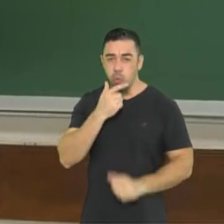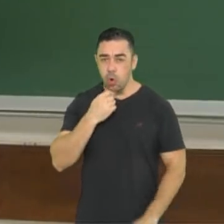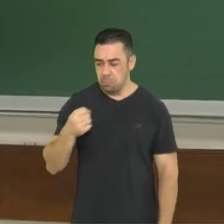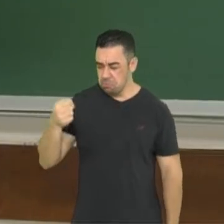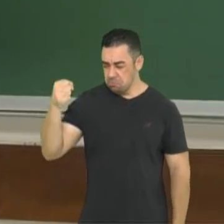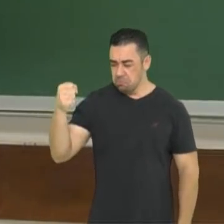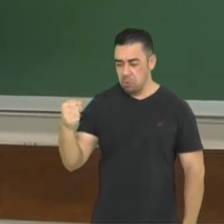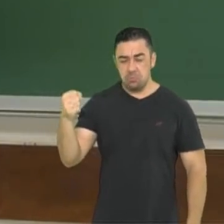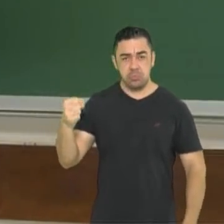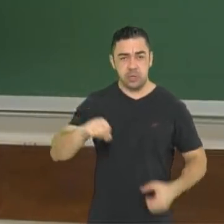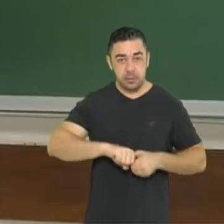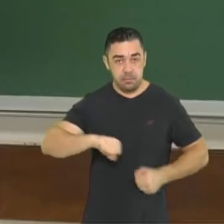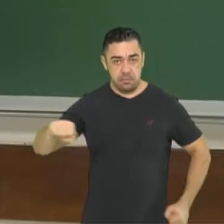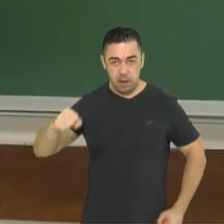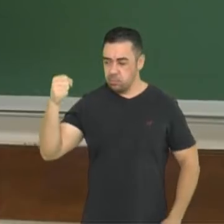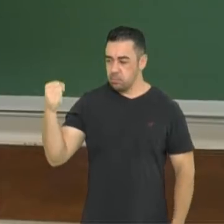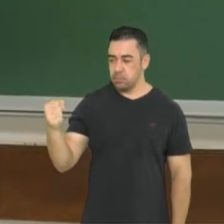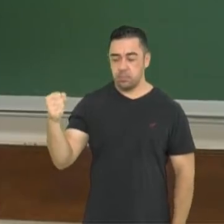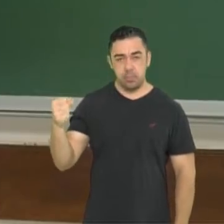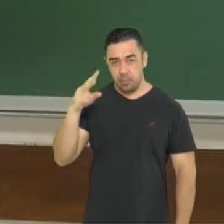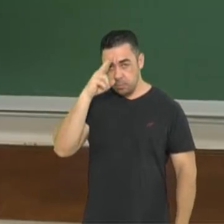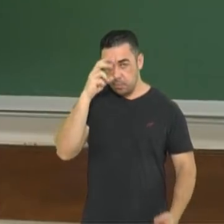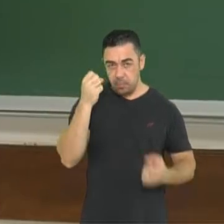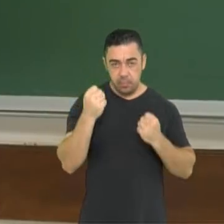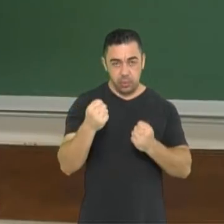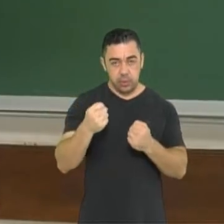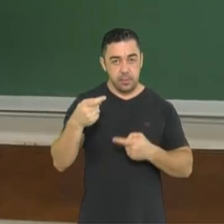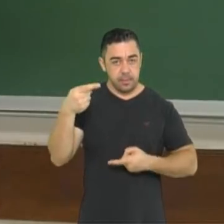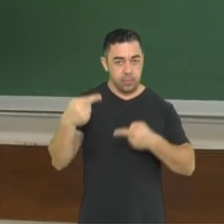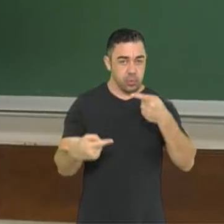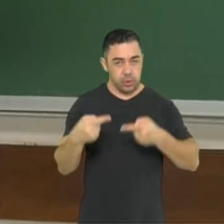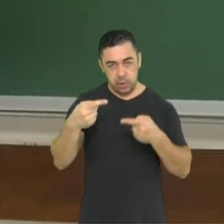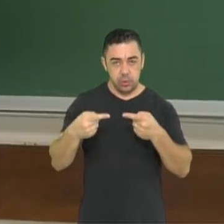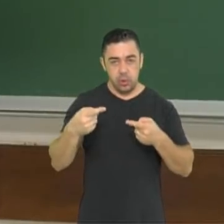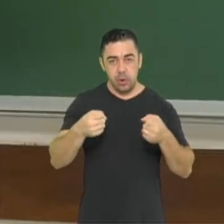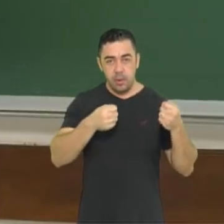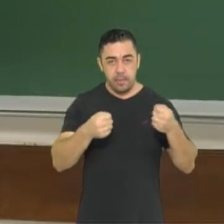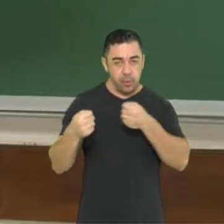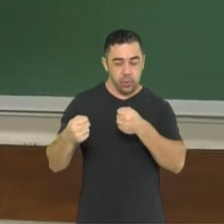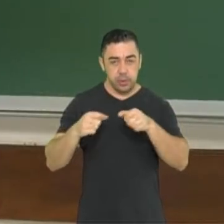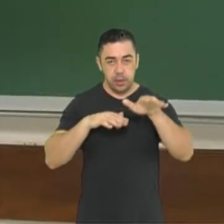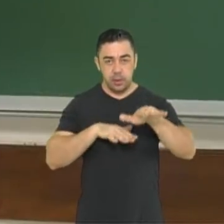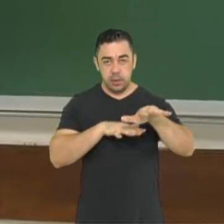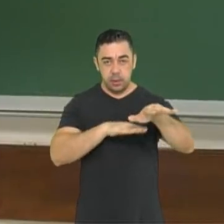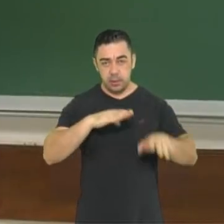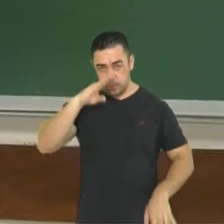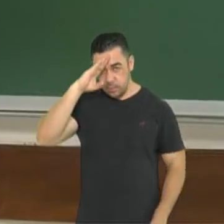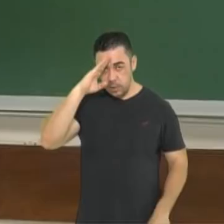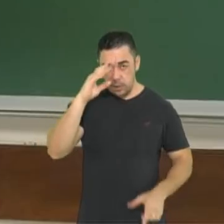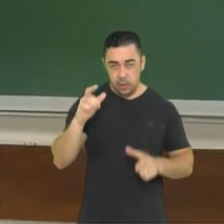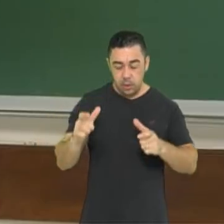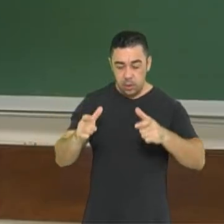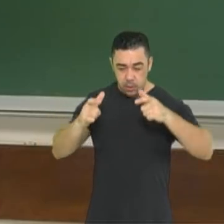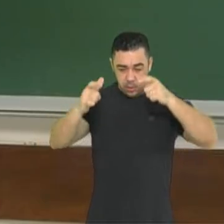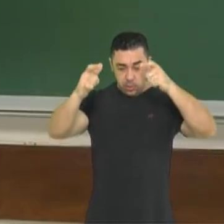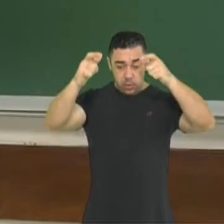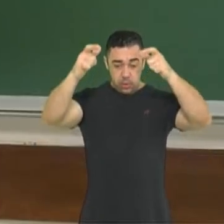chão, né, mostrando poder político, poder militar, e sendo coroado,